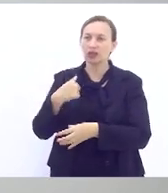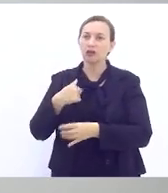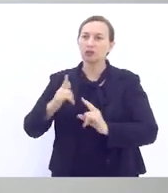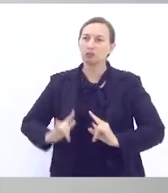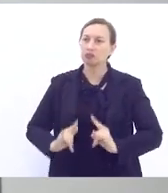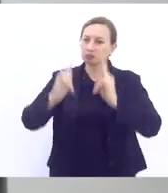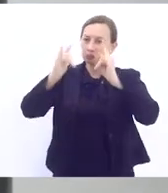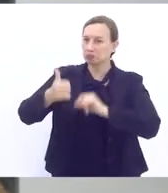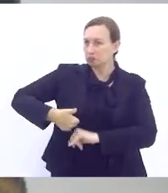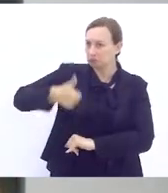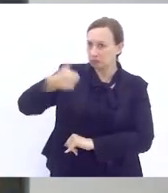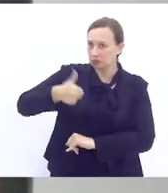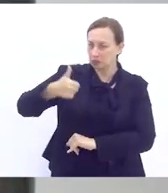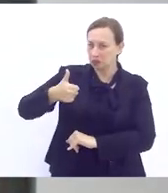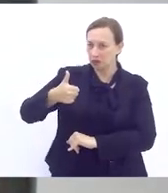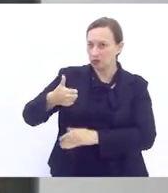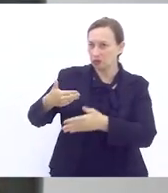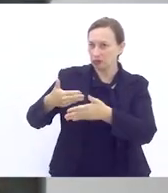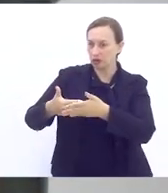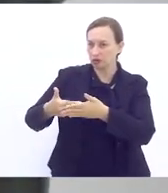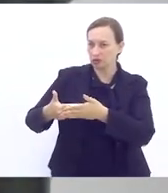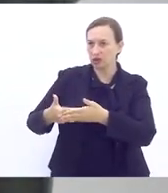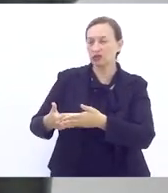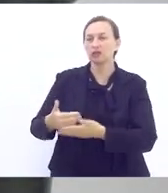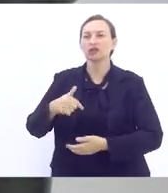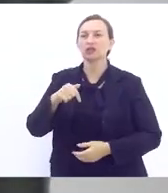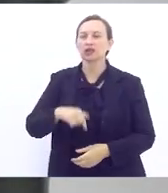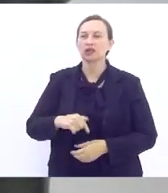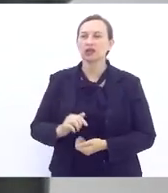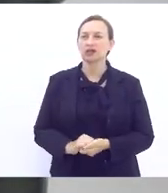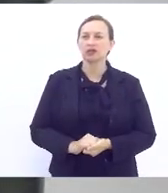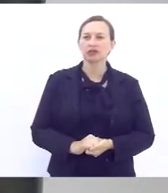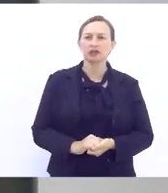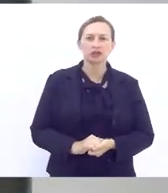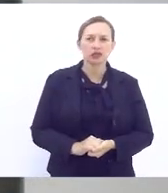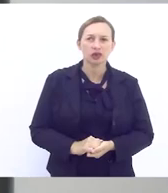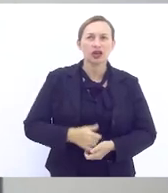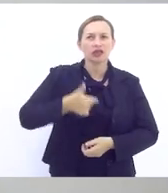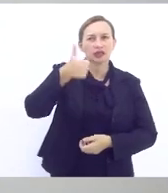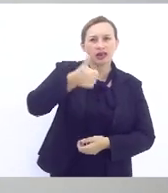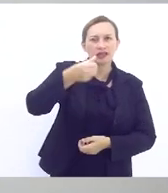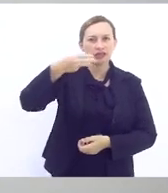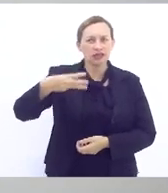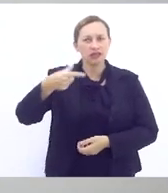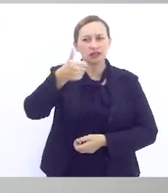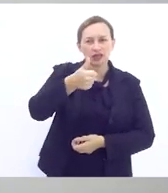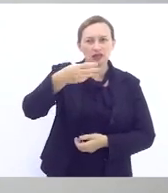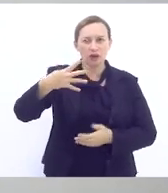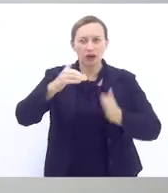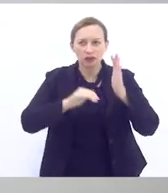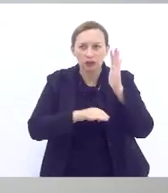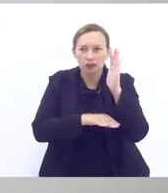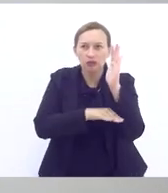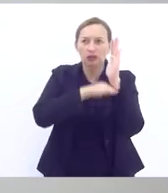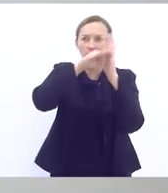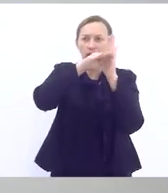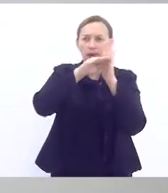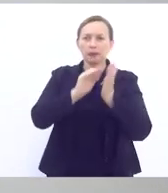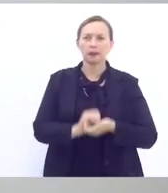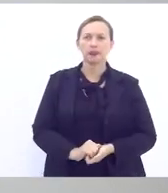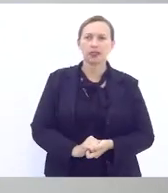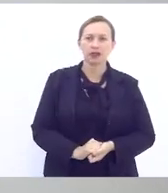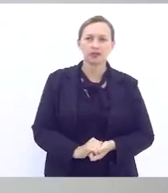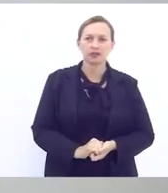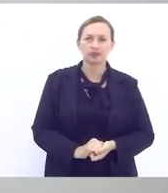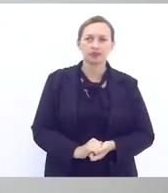primeiro aproximação Que setor público aqui na Secretaria de Cultura que era no lugar do 13º 14º e Então